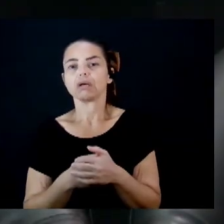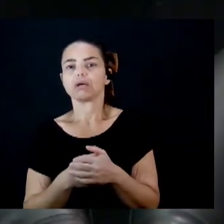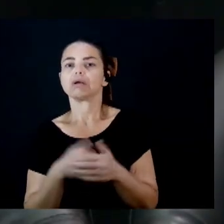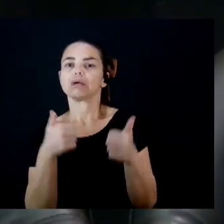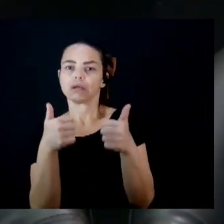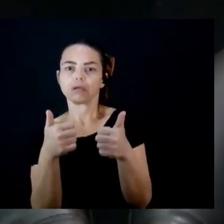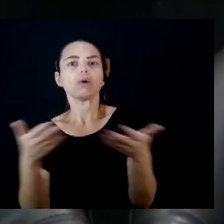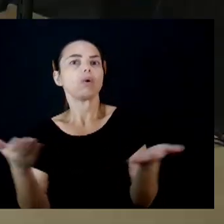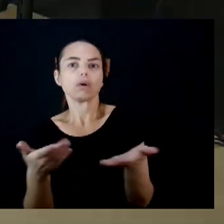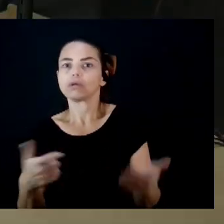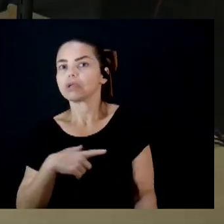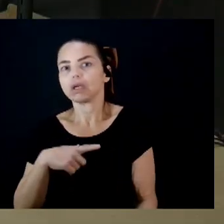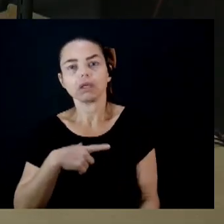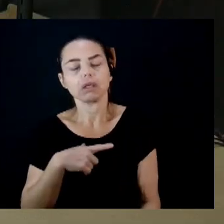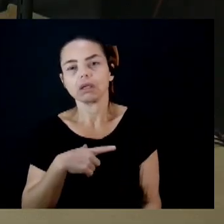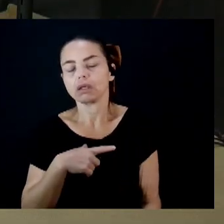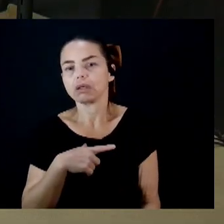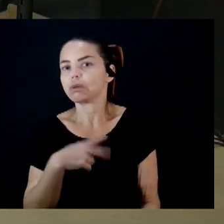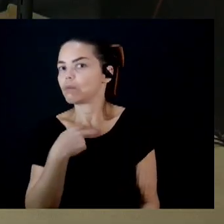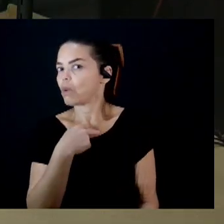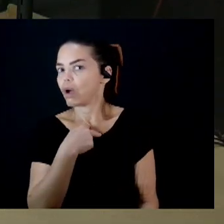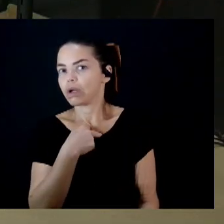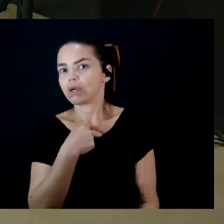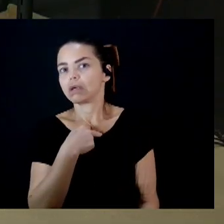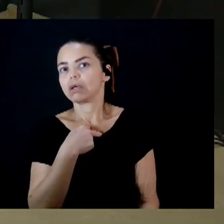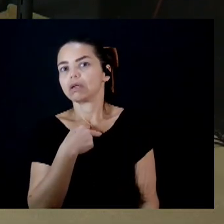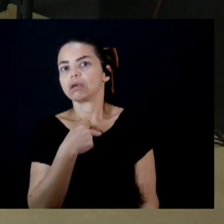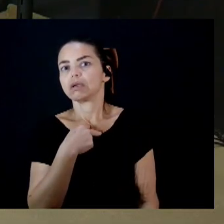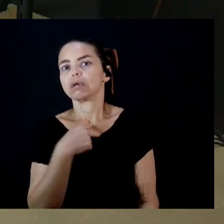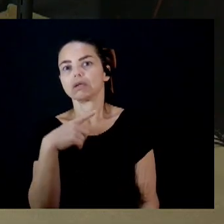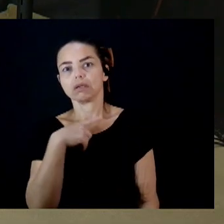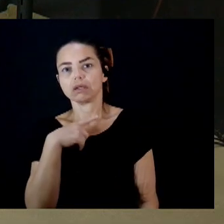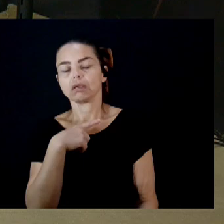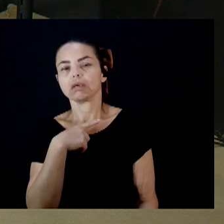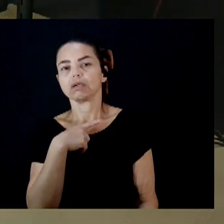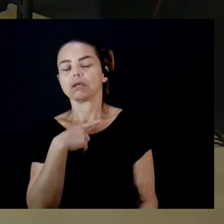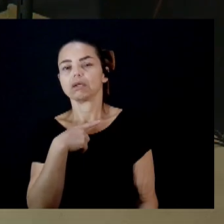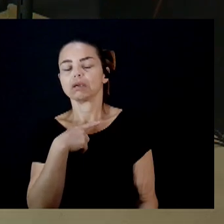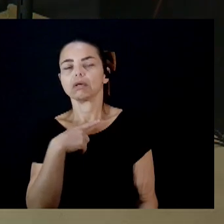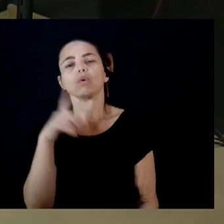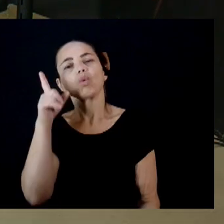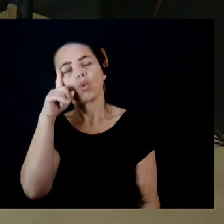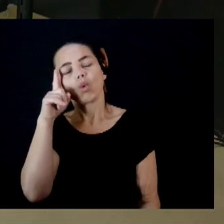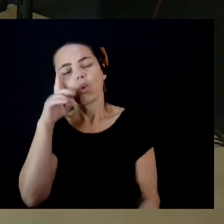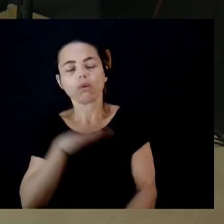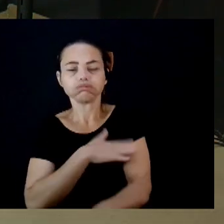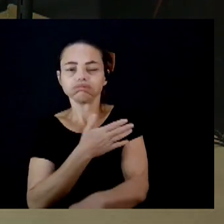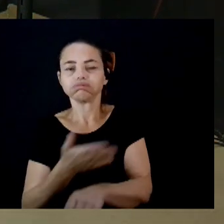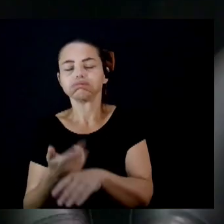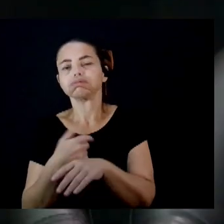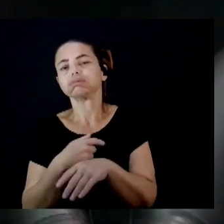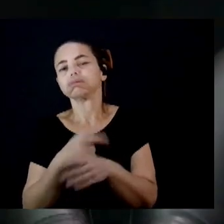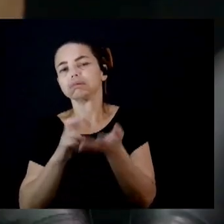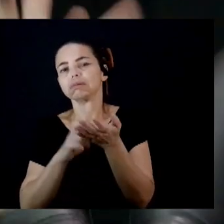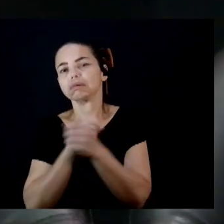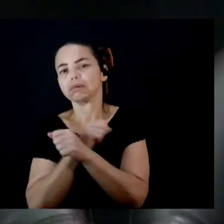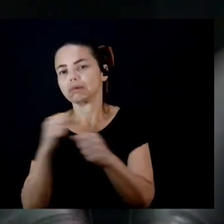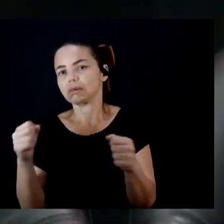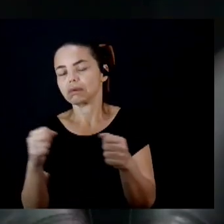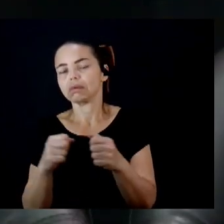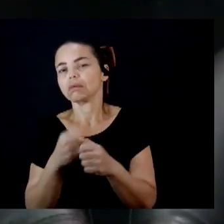tem. Entende? Sim. Então, assim, isso tem que ser construído ao longo do dia. De manhã, bom dia, e dá